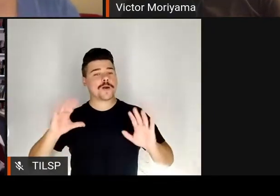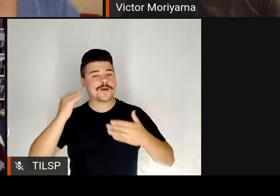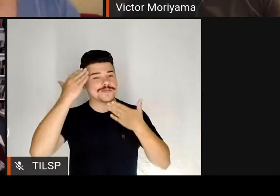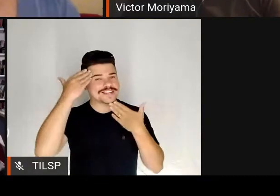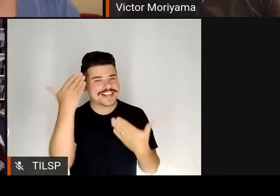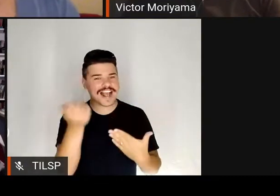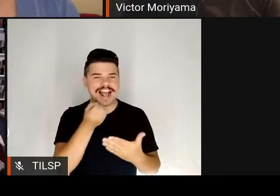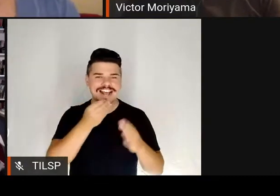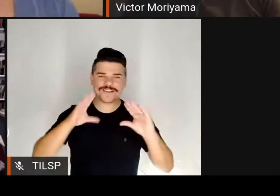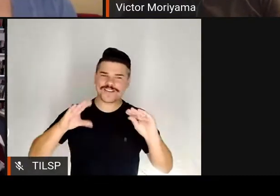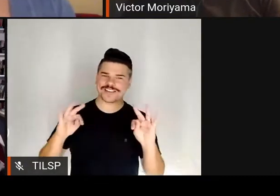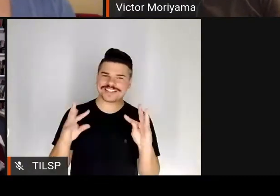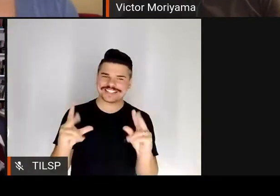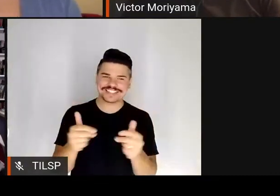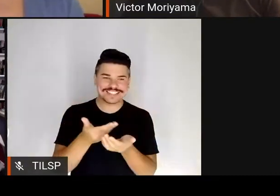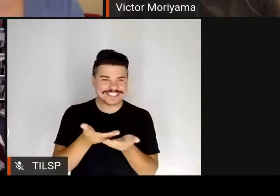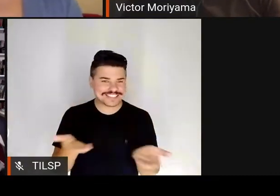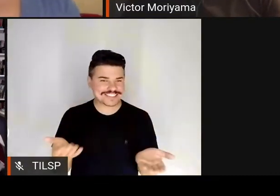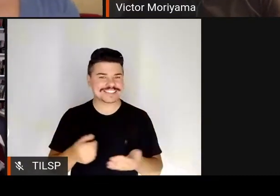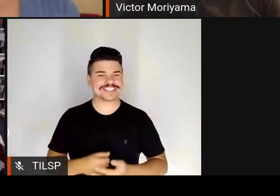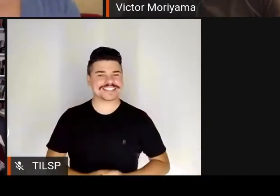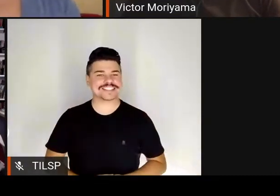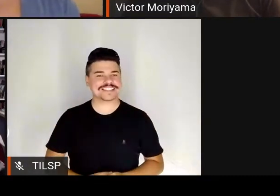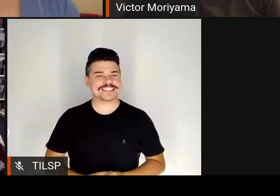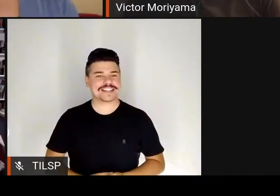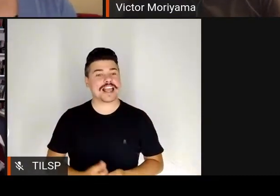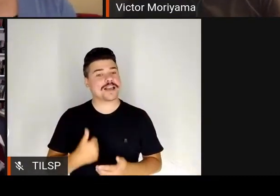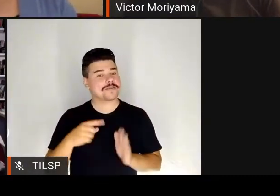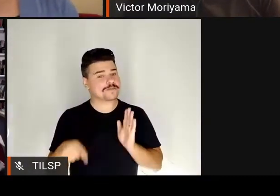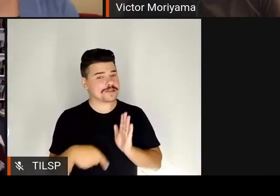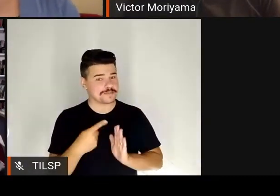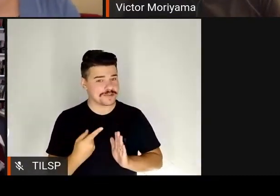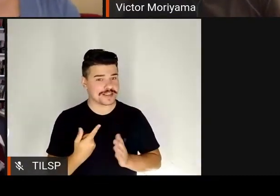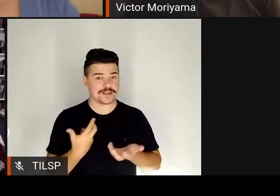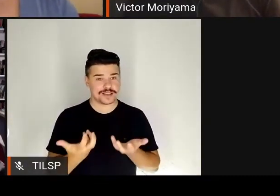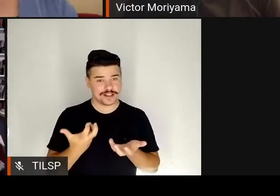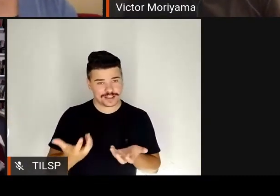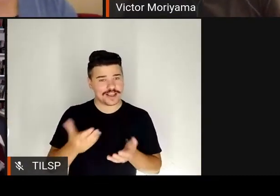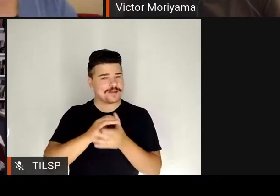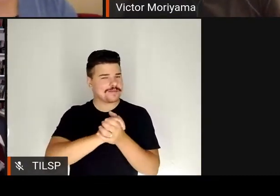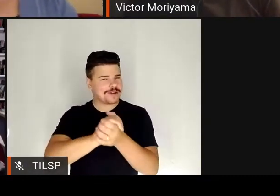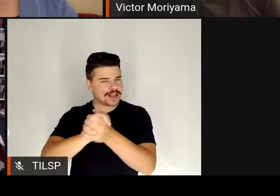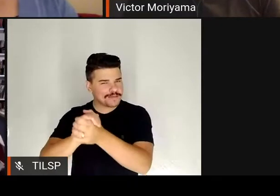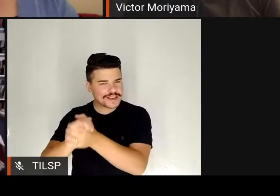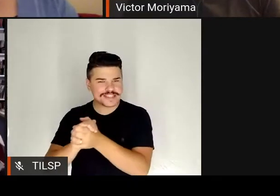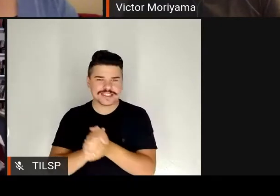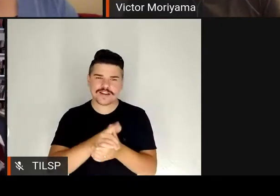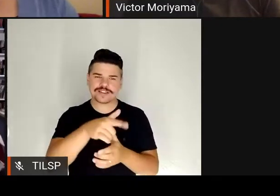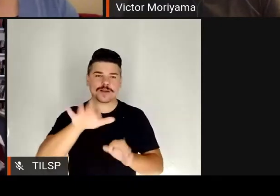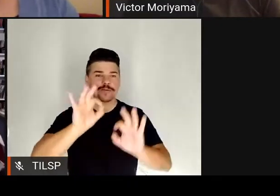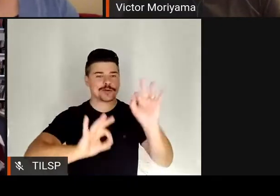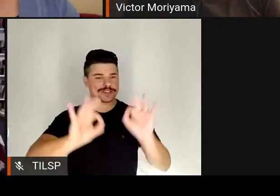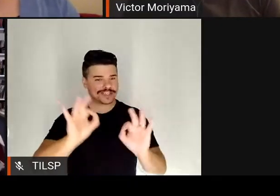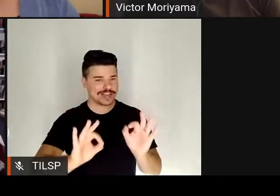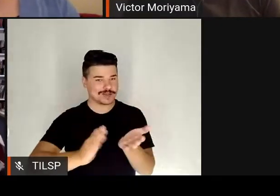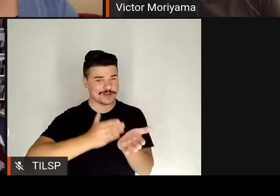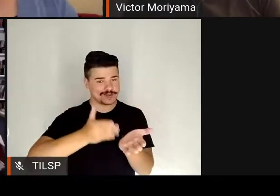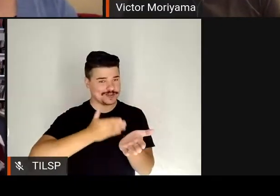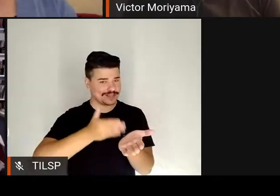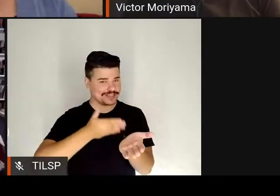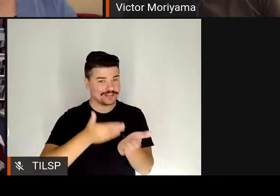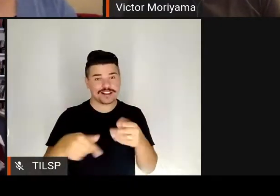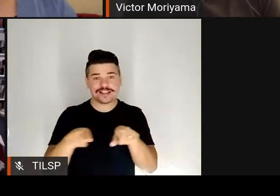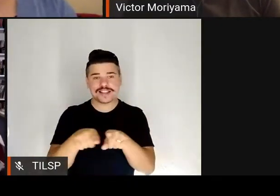todos. Em primeiro lugar, eu queria parabenizar pelo projeto do livro,